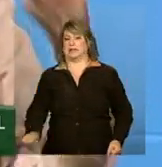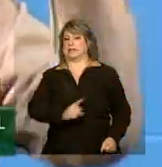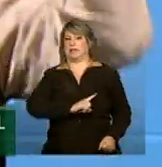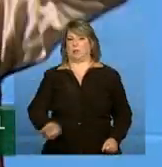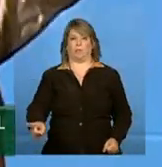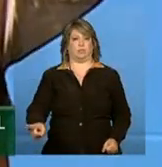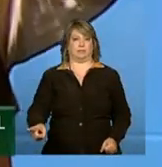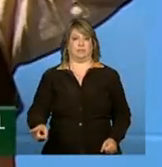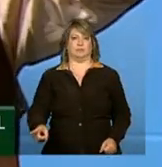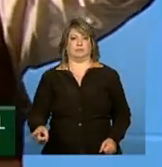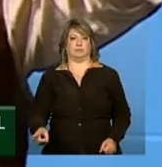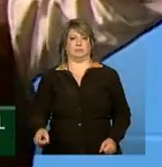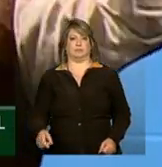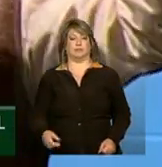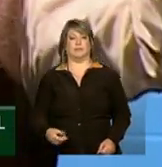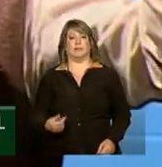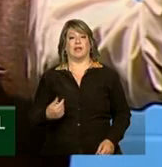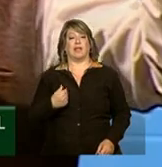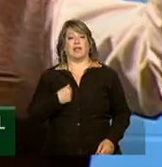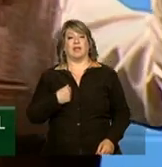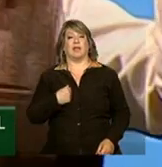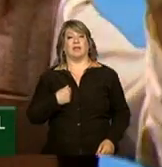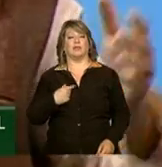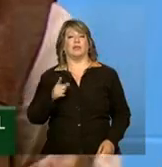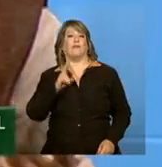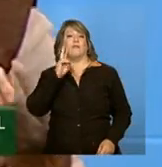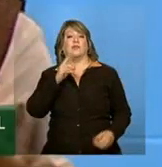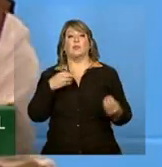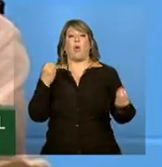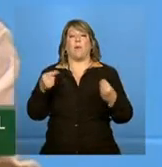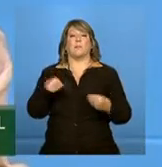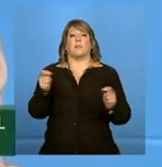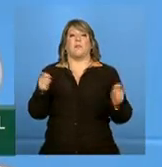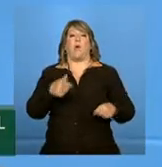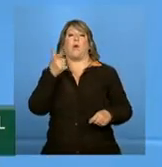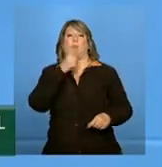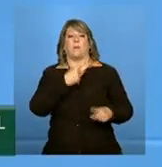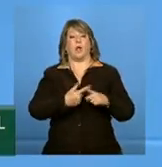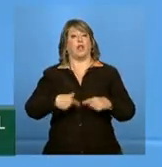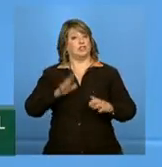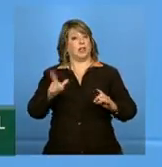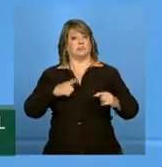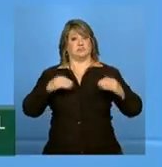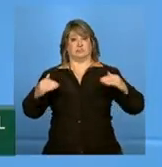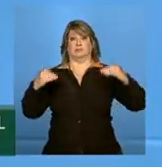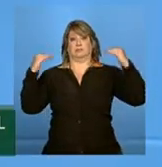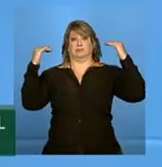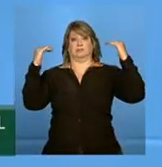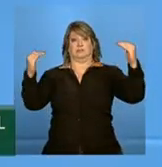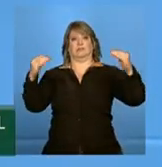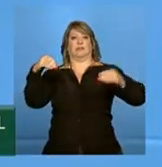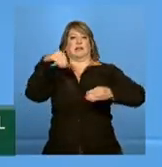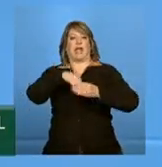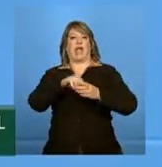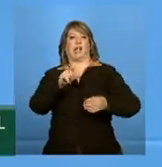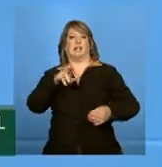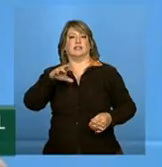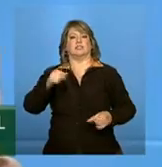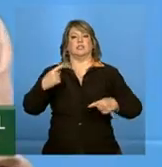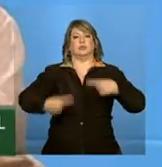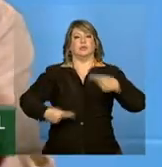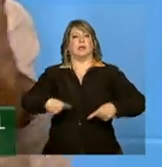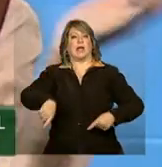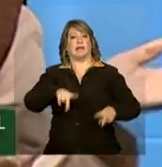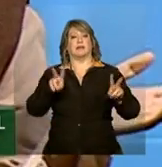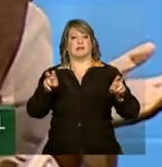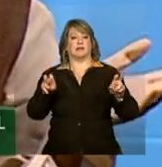inaceitável. Eu não vejo chance disso acontecer, porque nós já estamos lá no mais alto escalão das agências que discutem justamente essas